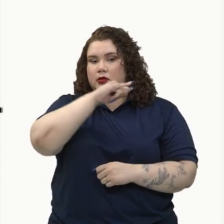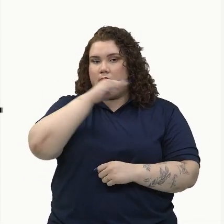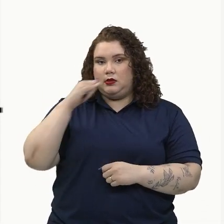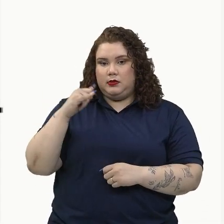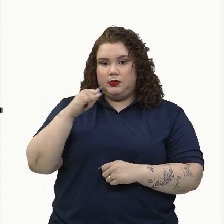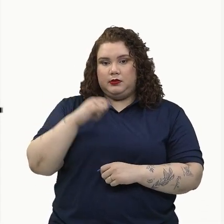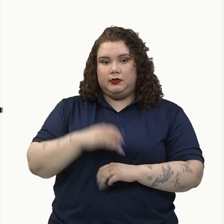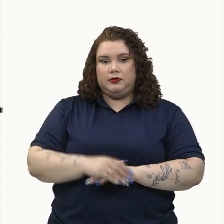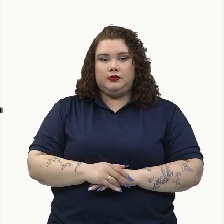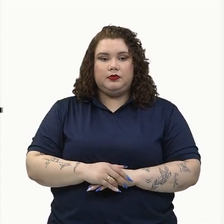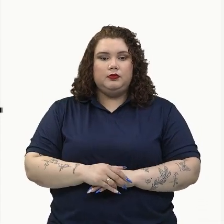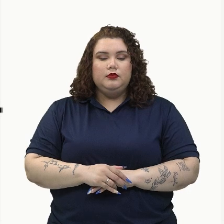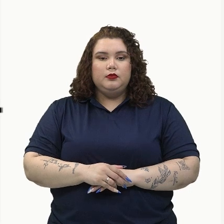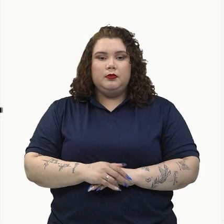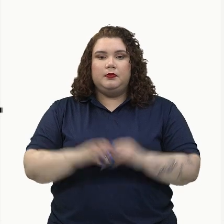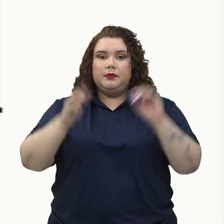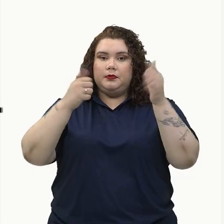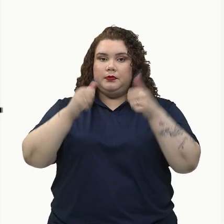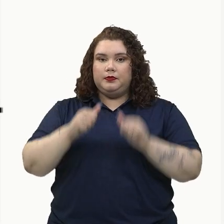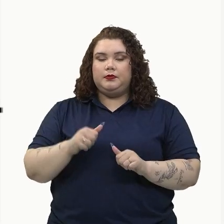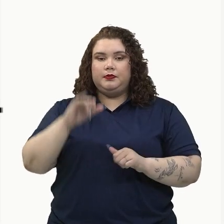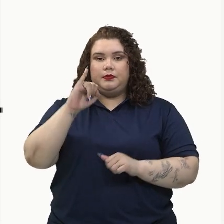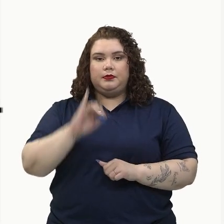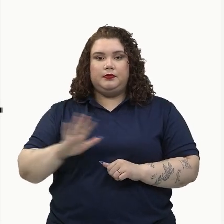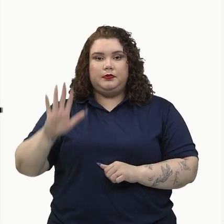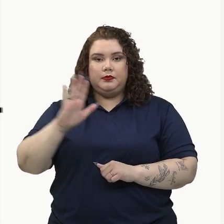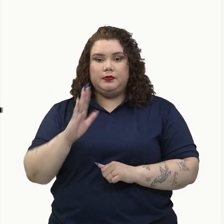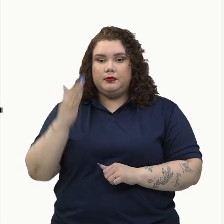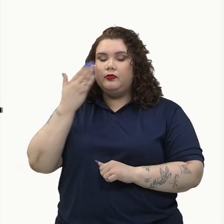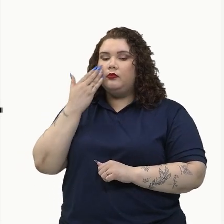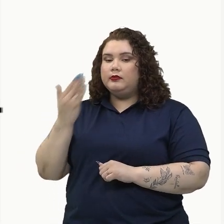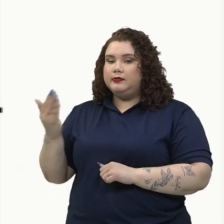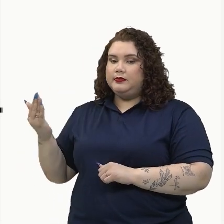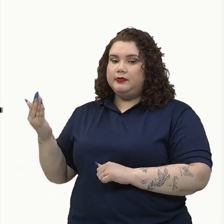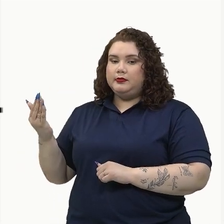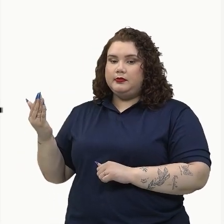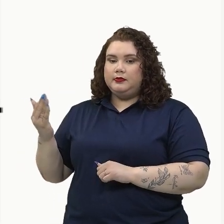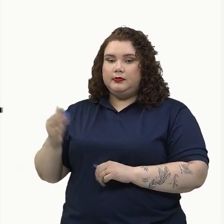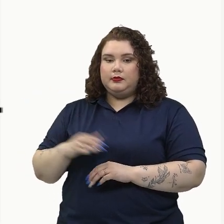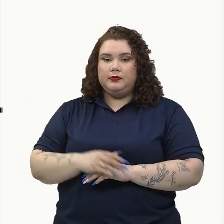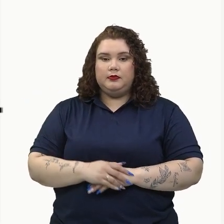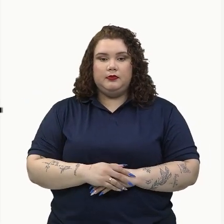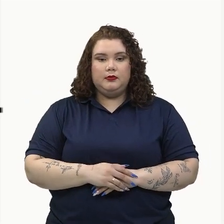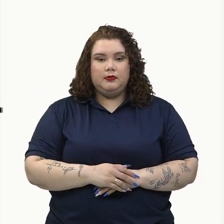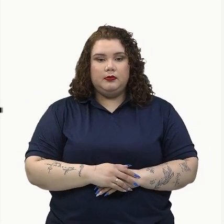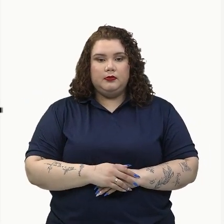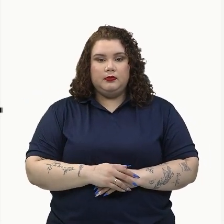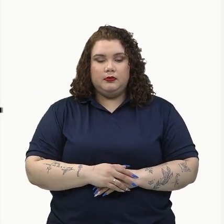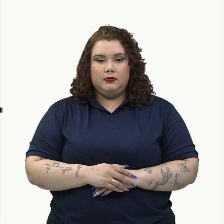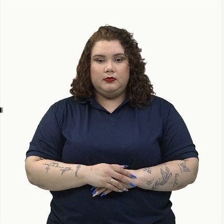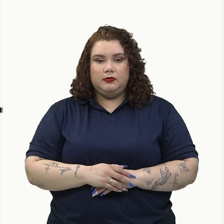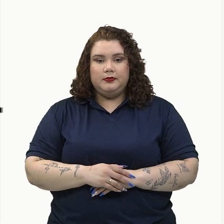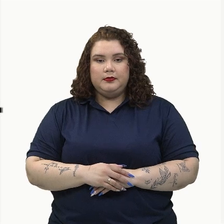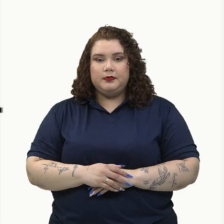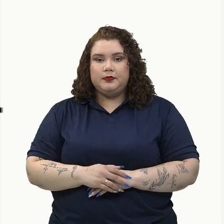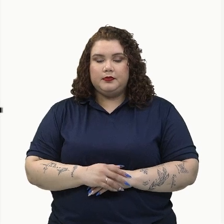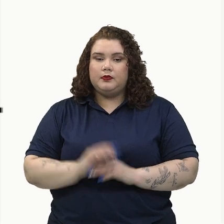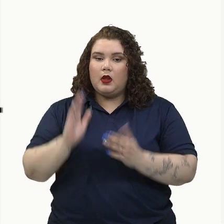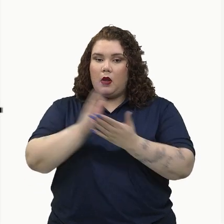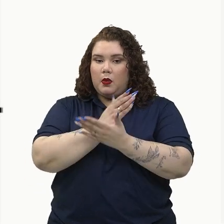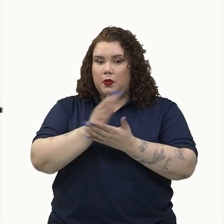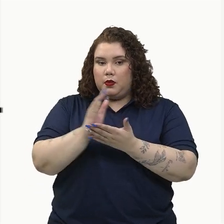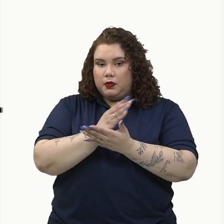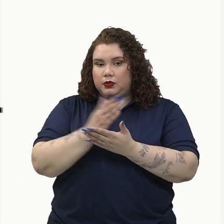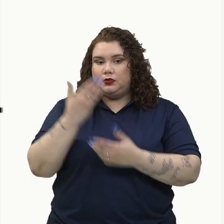potencial elétrico. Vamos analisar aí as figuras ou a figura abaixo. Alguns